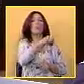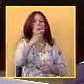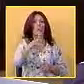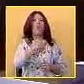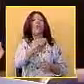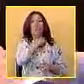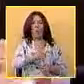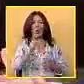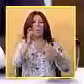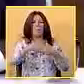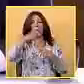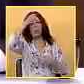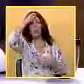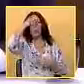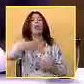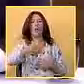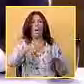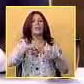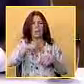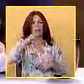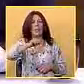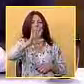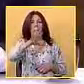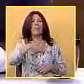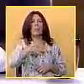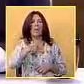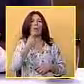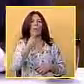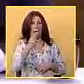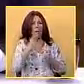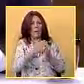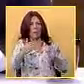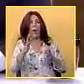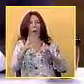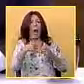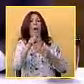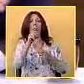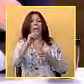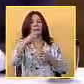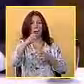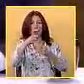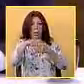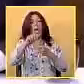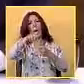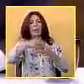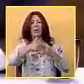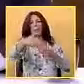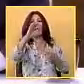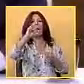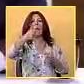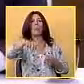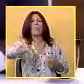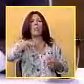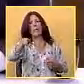Turquia? A adesão da Turquia eu concordo, mas também queria alargar a Cabo Verde, já agora. Há alargamento a leste, que haja alargamento atlântico, é um país que fala